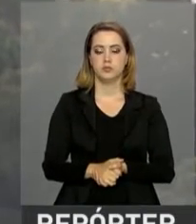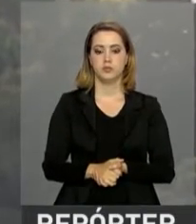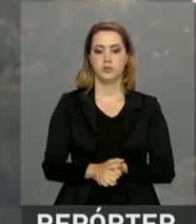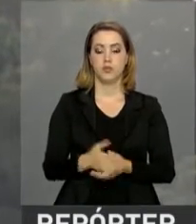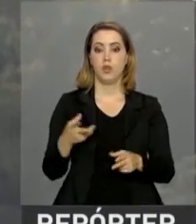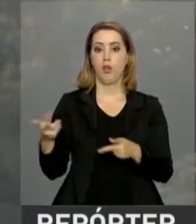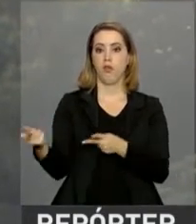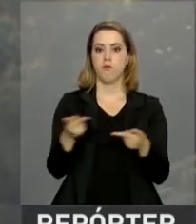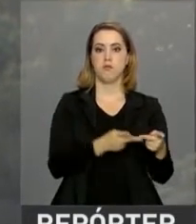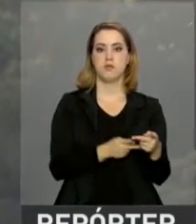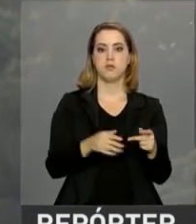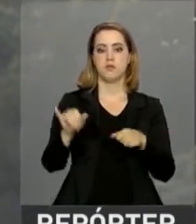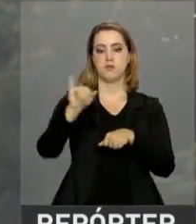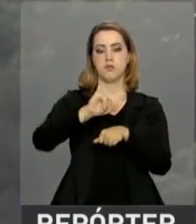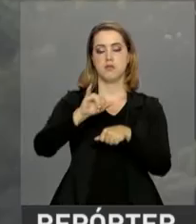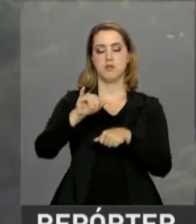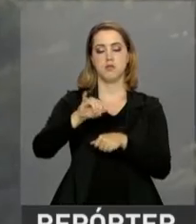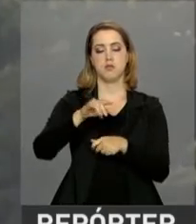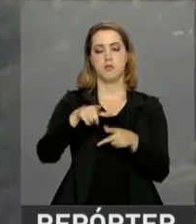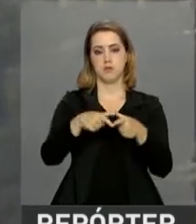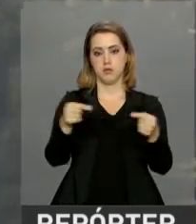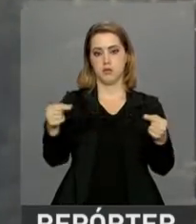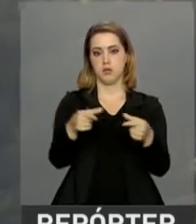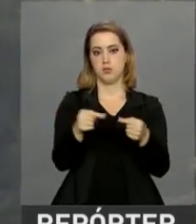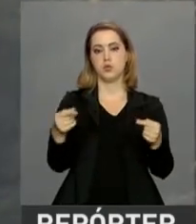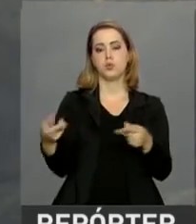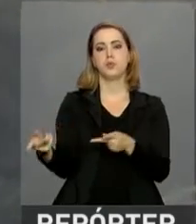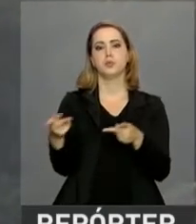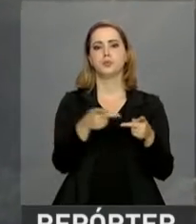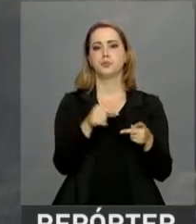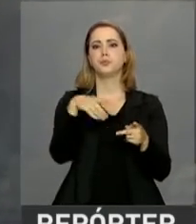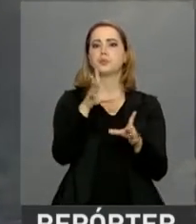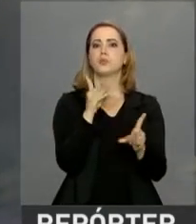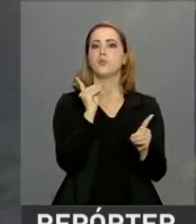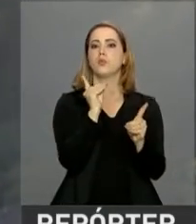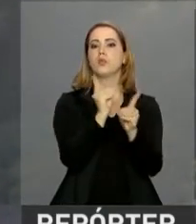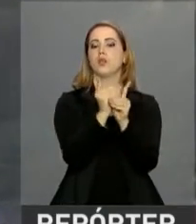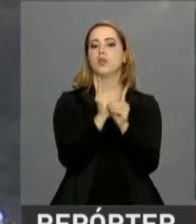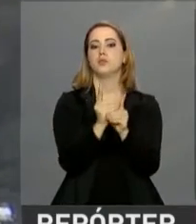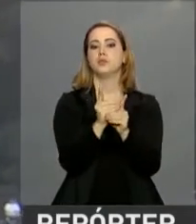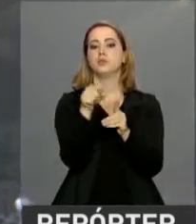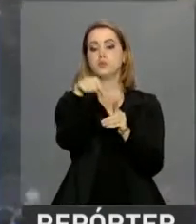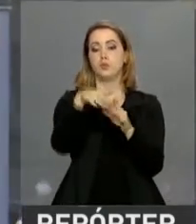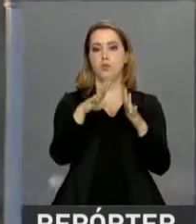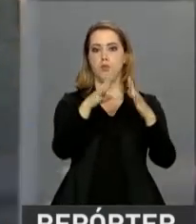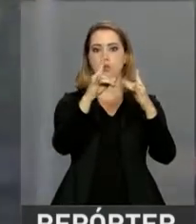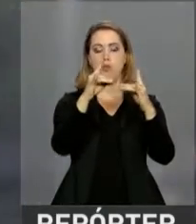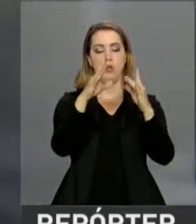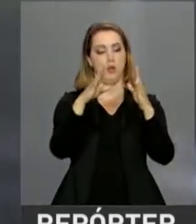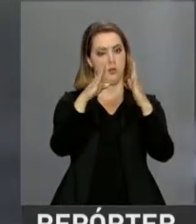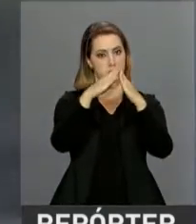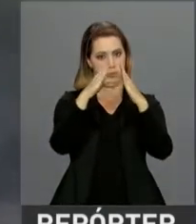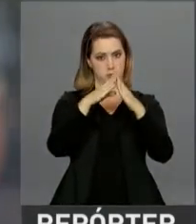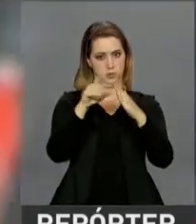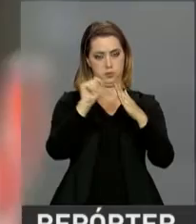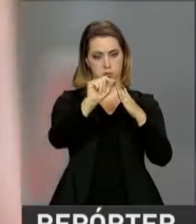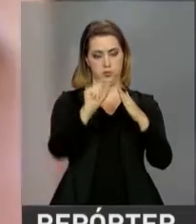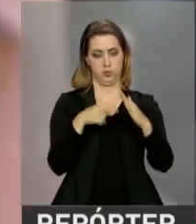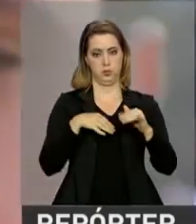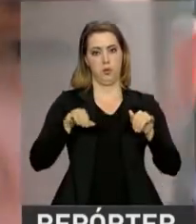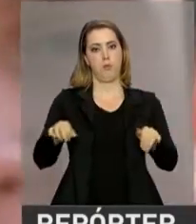oficial ao japão o presidente michel temer vai ser recebido aqui no palácio imperial pelo imperador akihito